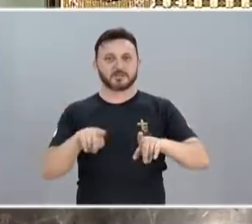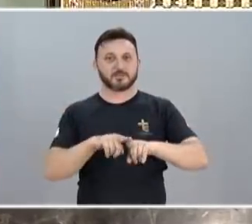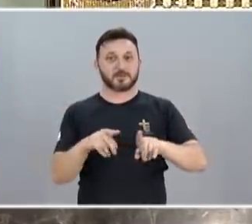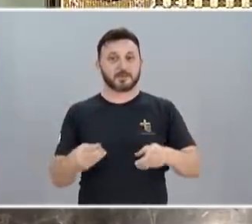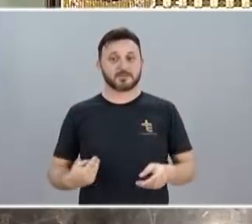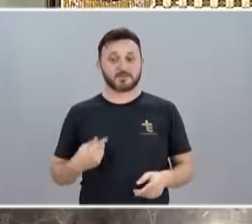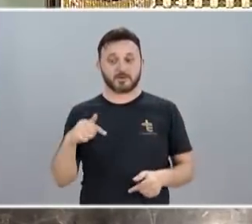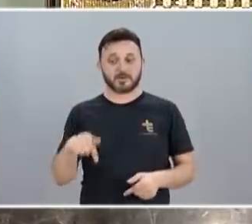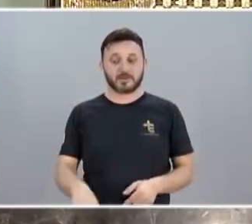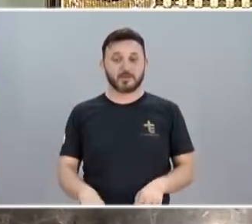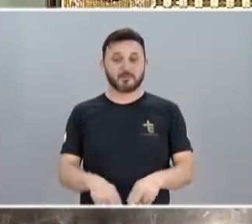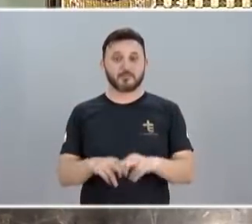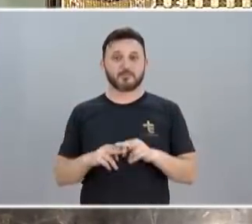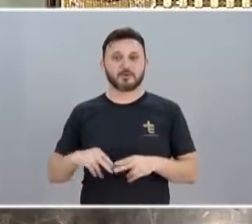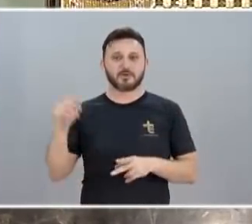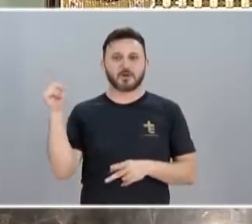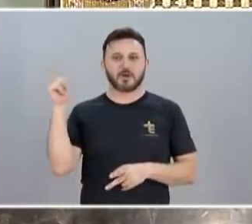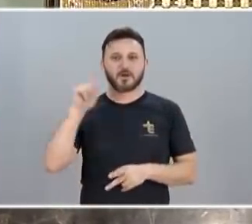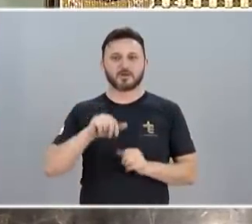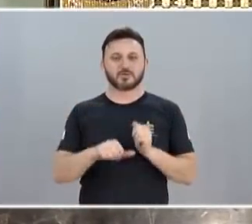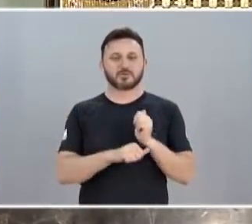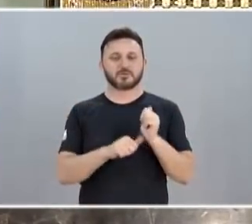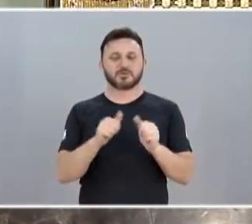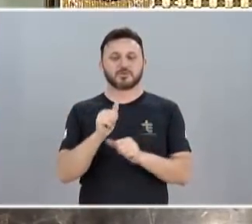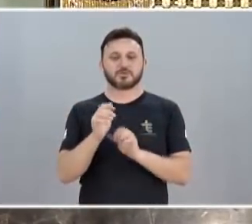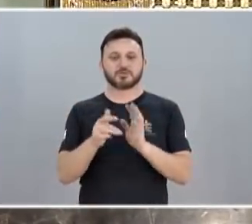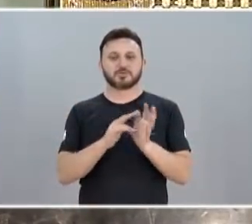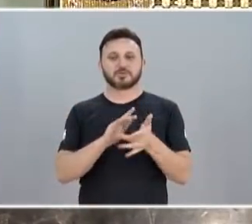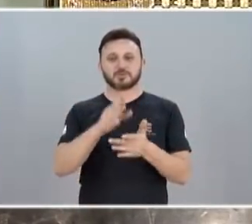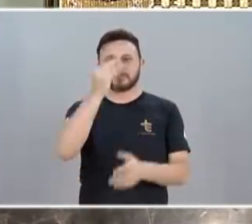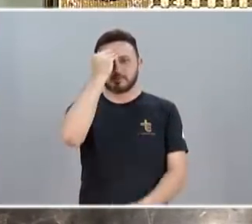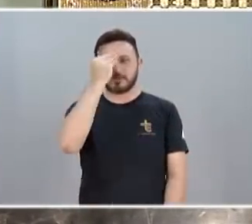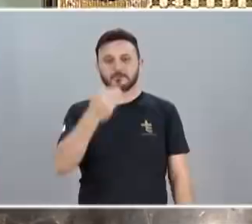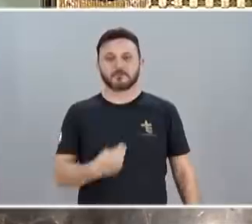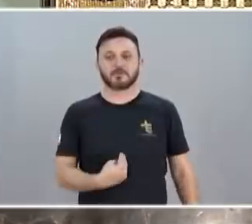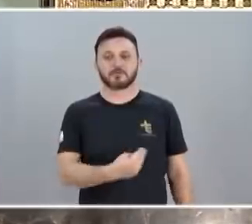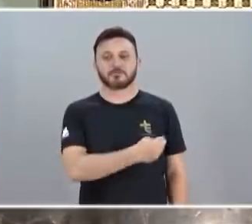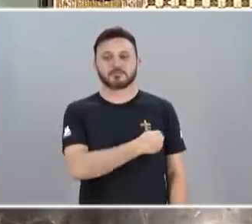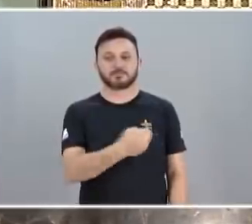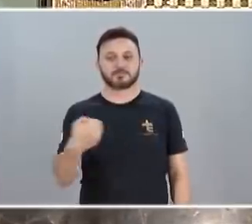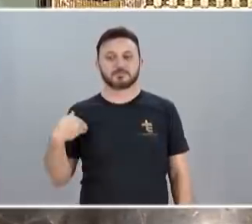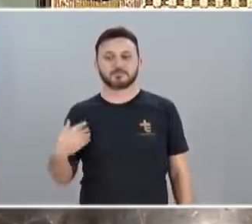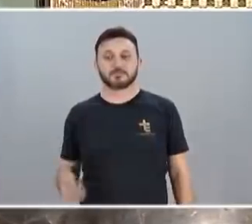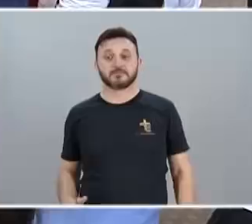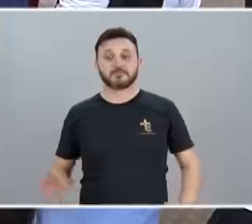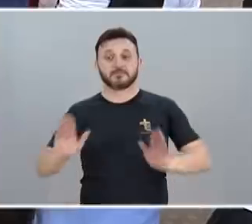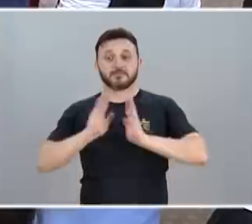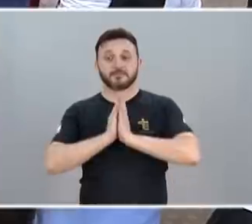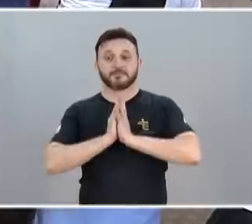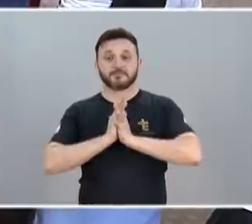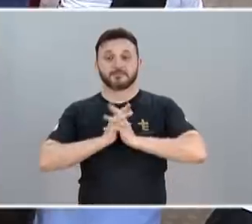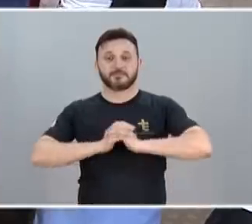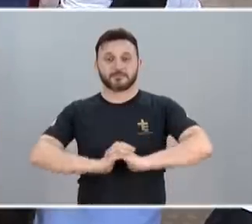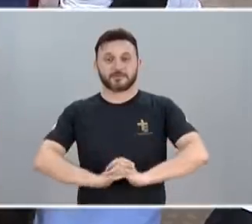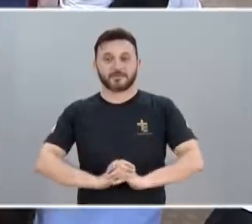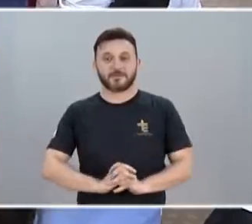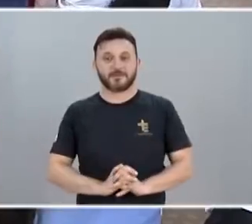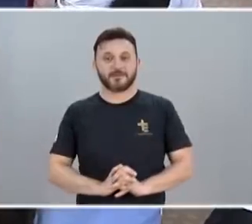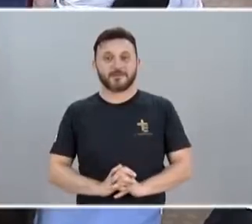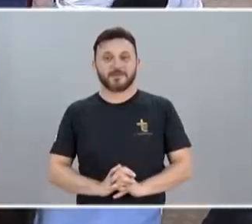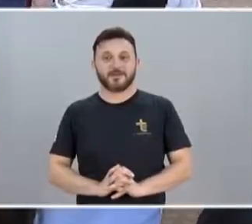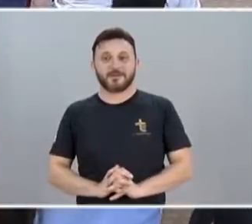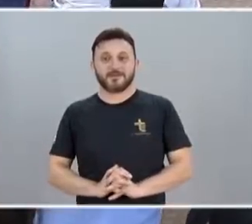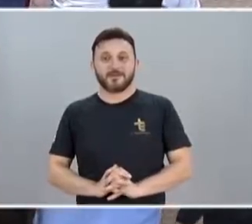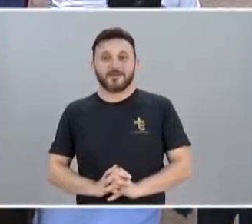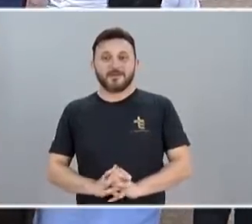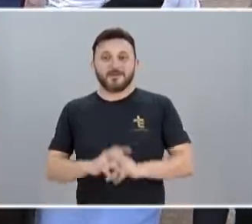aqui, pelos méritos das Santas Chagas de Jesus. Pai, Filho, Espírito Santo. Amém. Eu vou